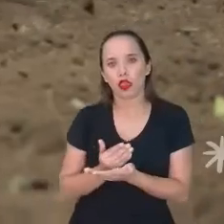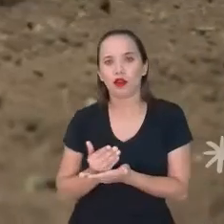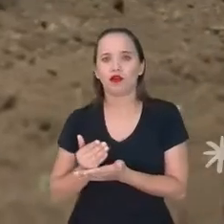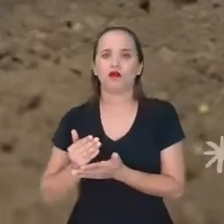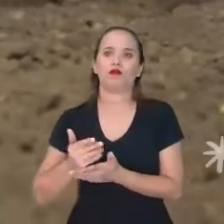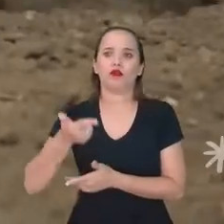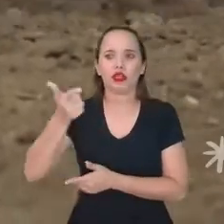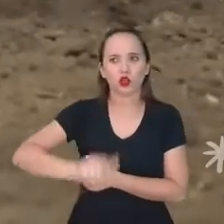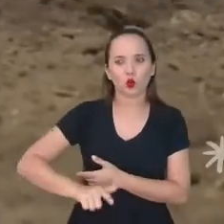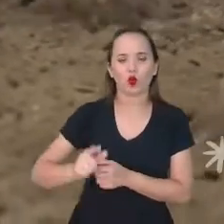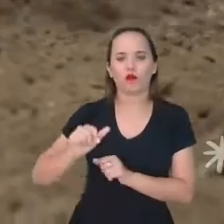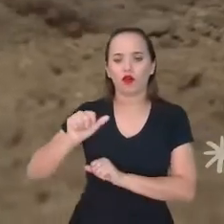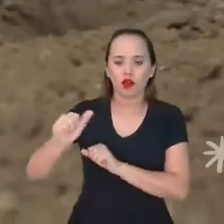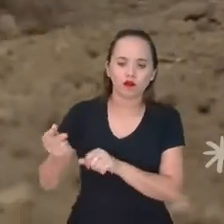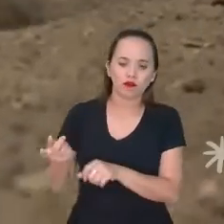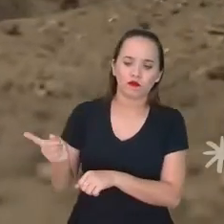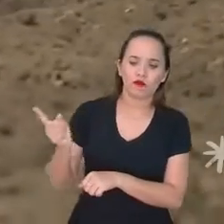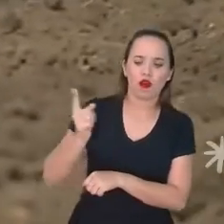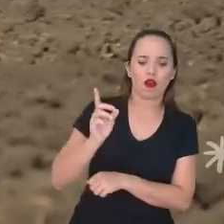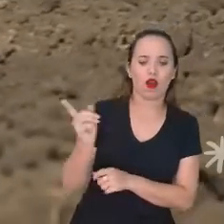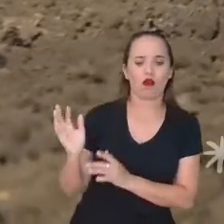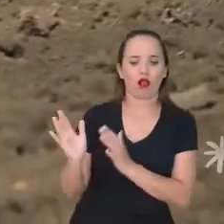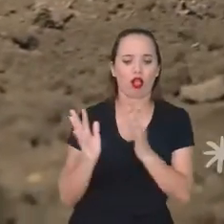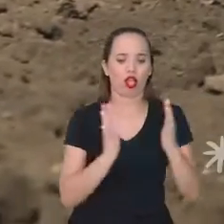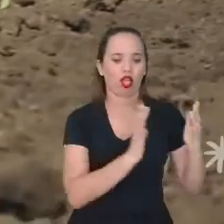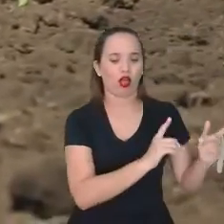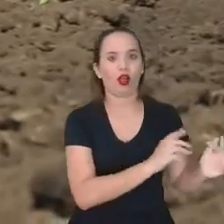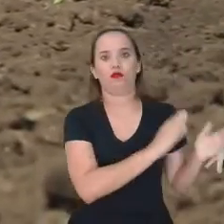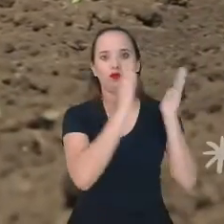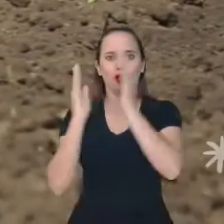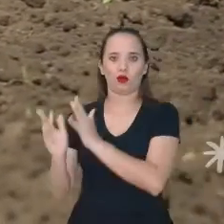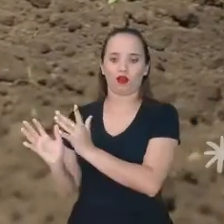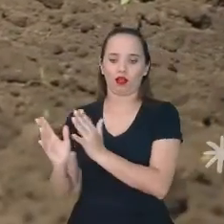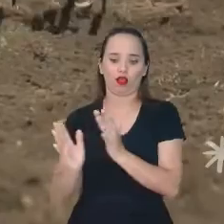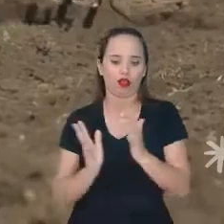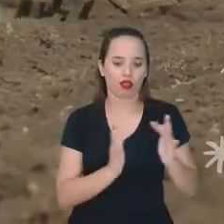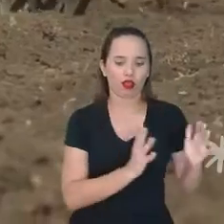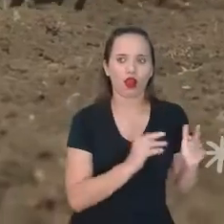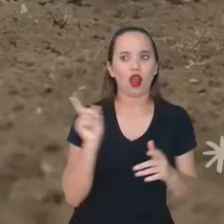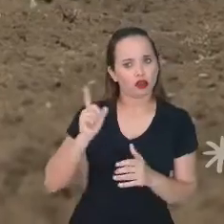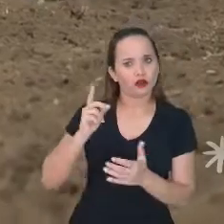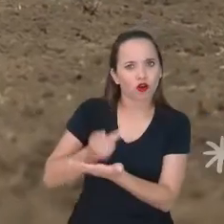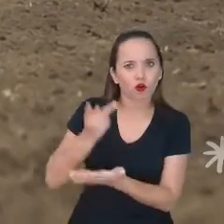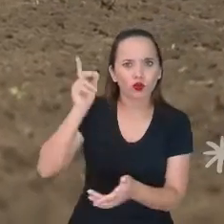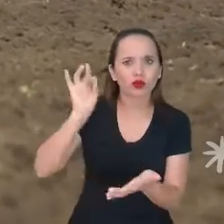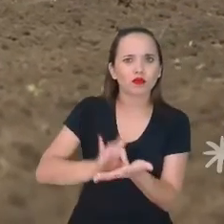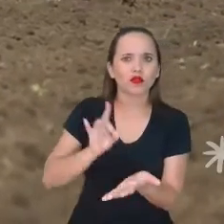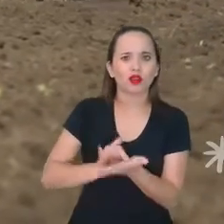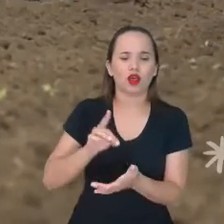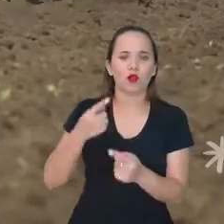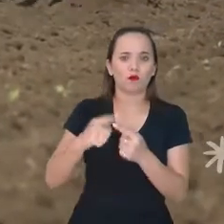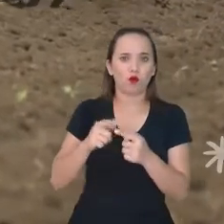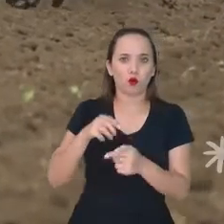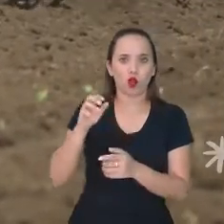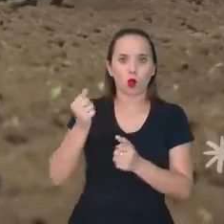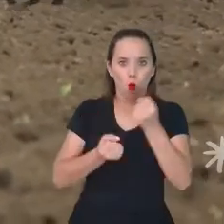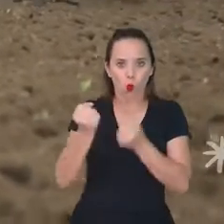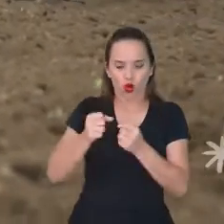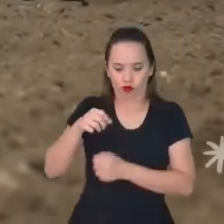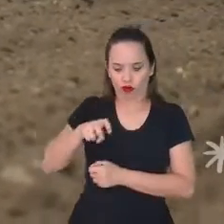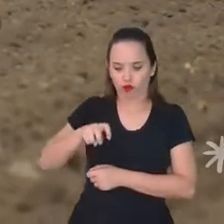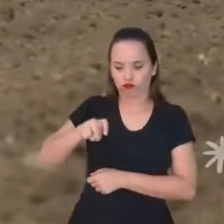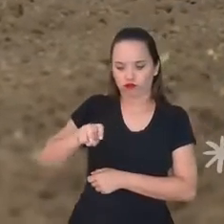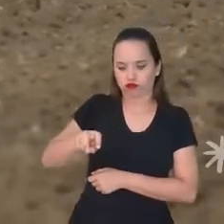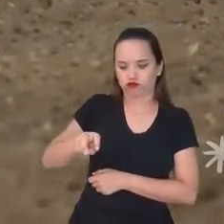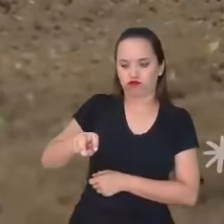Mas esse processo acontece realmente no terreno, né? O trator vai lá, aí depois retorna, aí passa de novo. Aí, ou